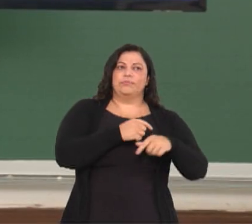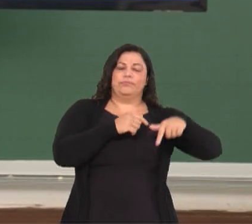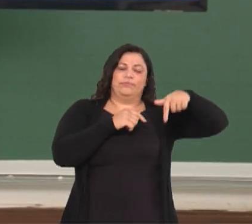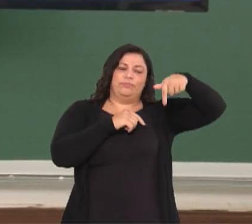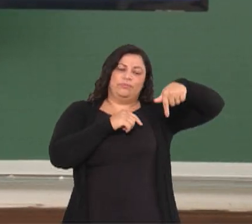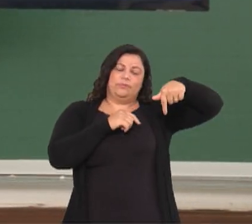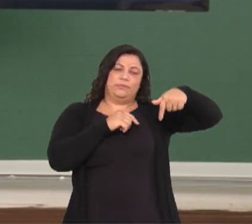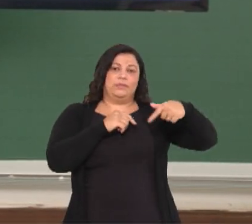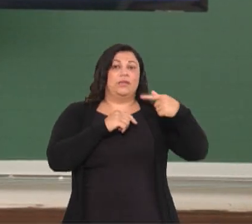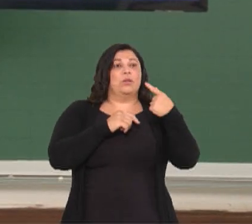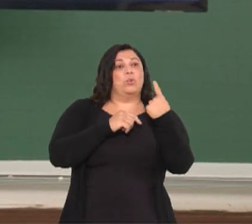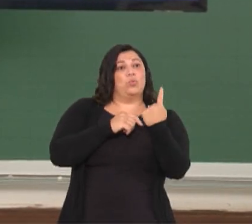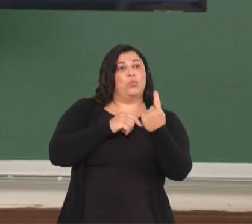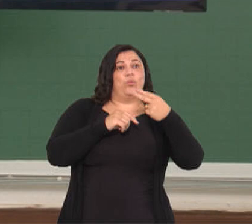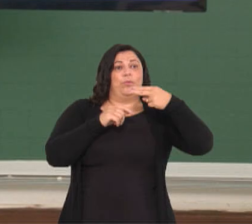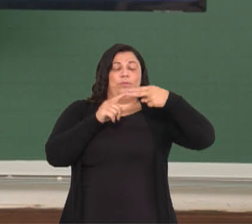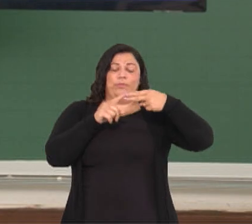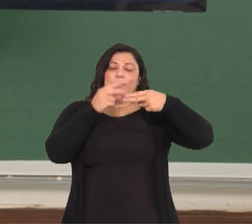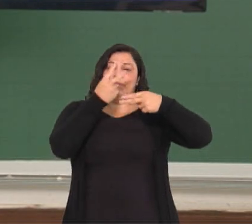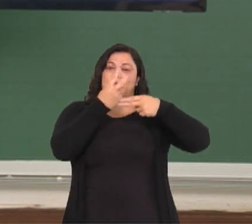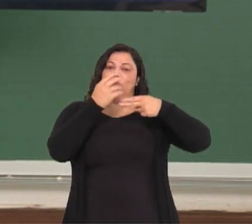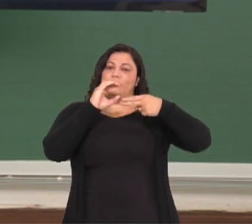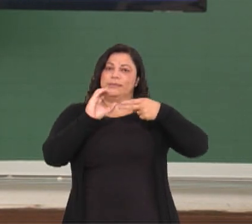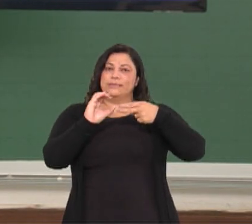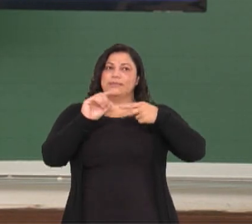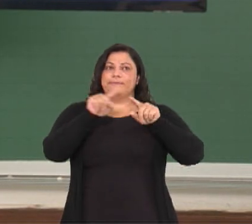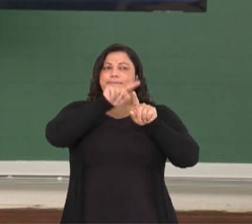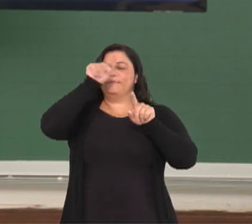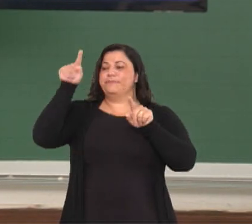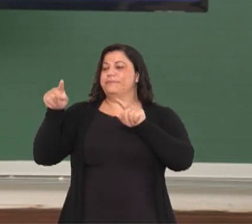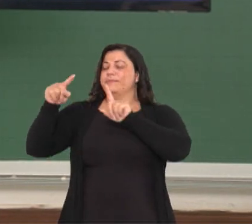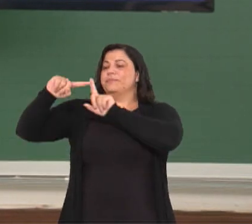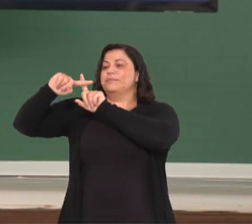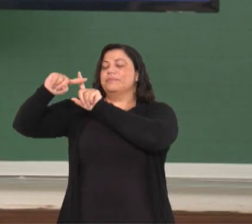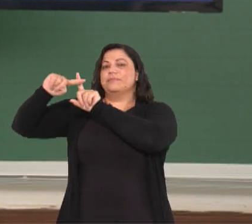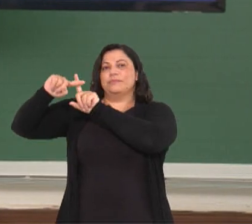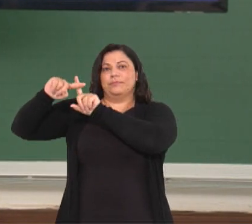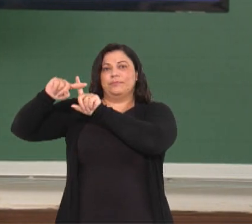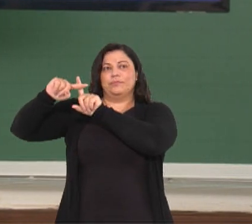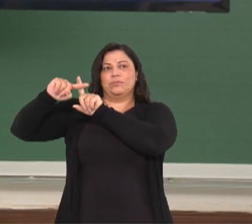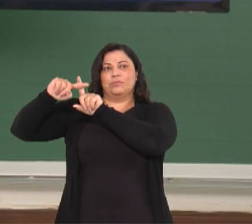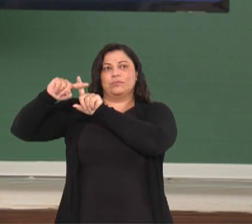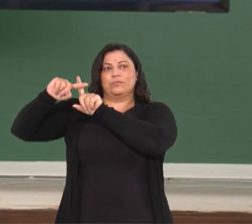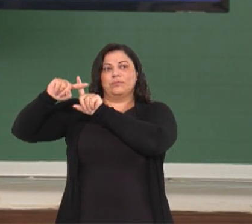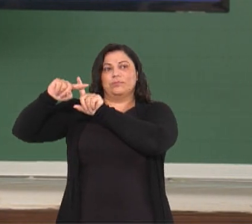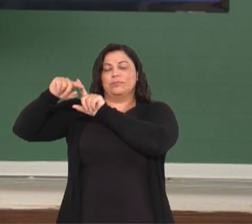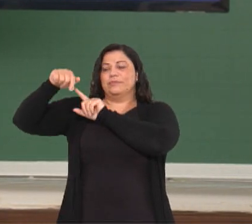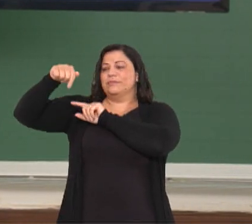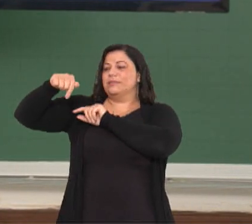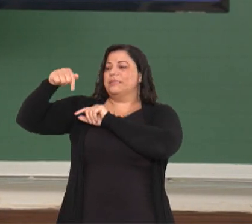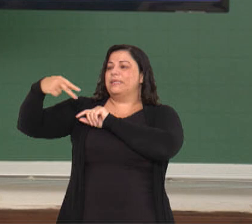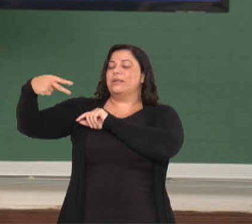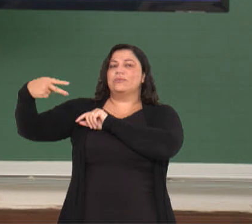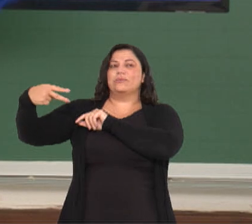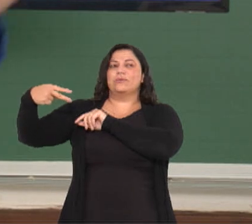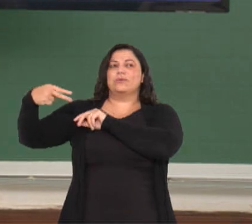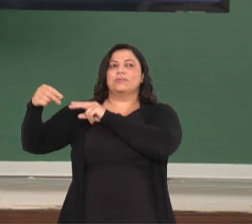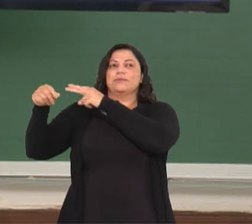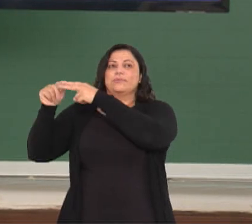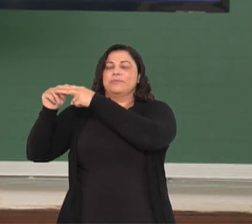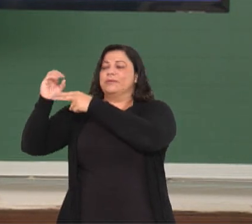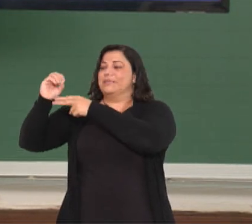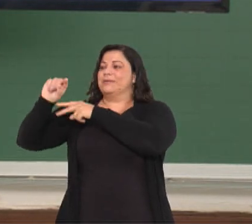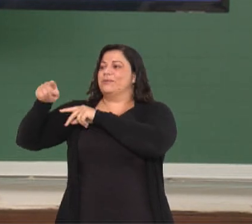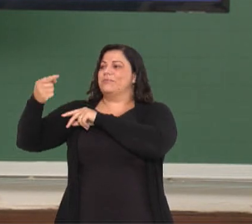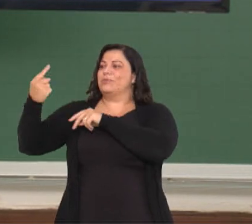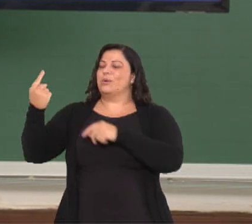coulombs. E a esfera número 2 possui uma carga Q2 de apenas 0,1 coulombs.